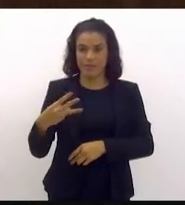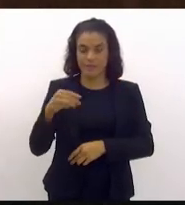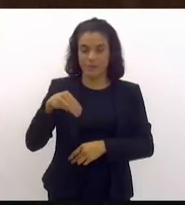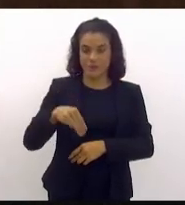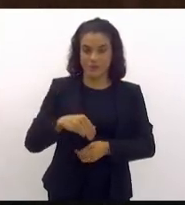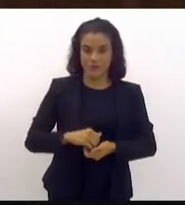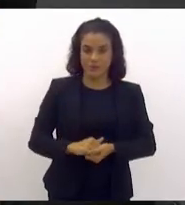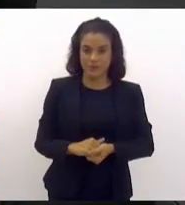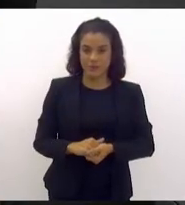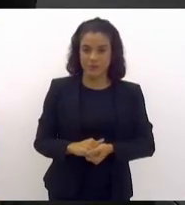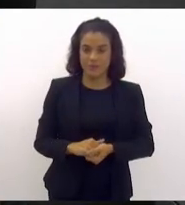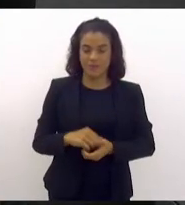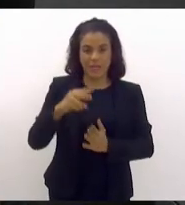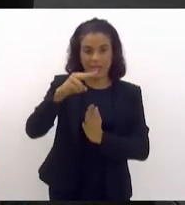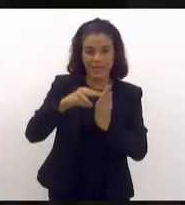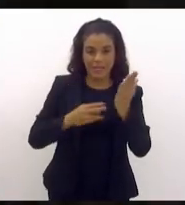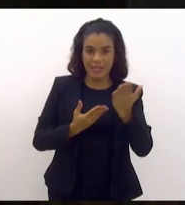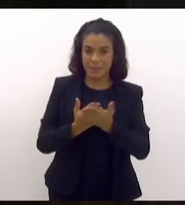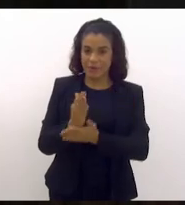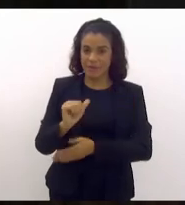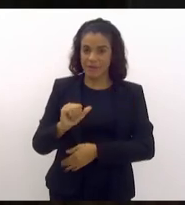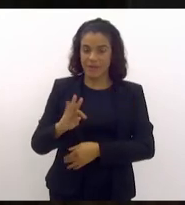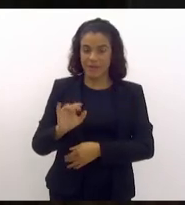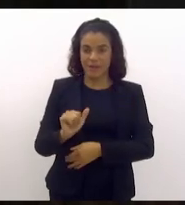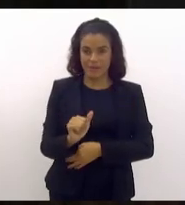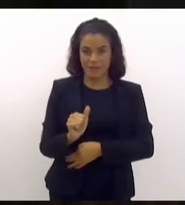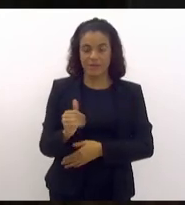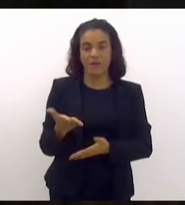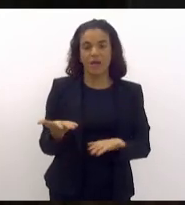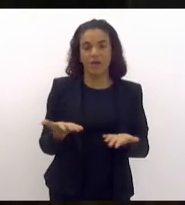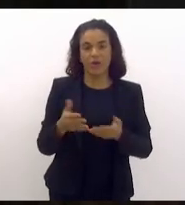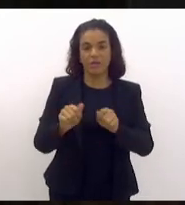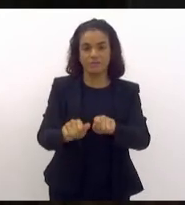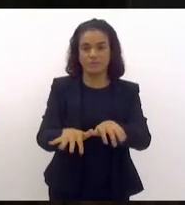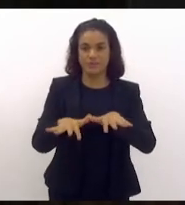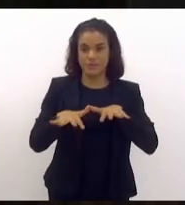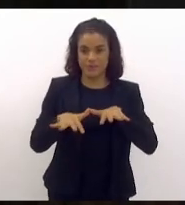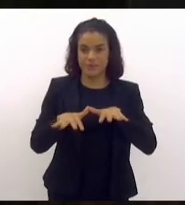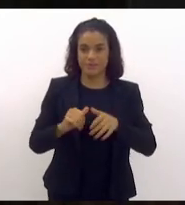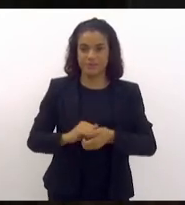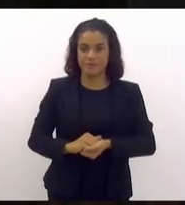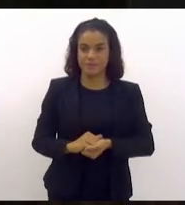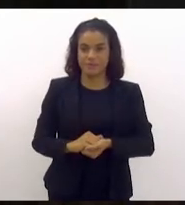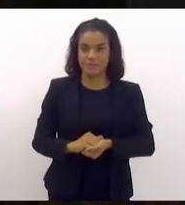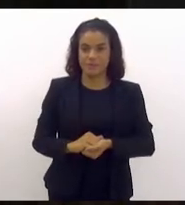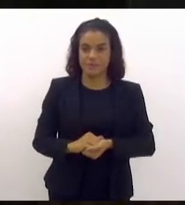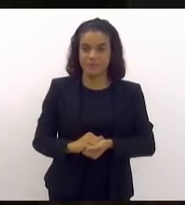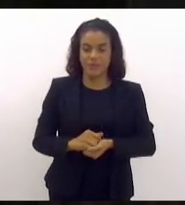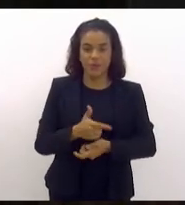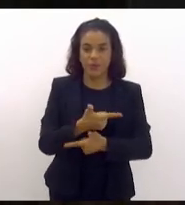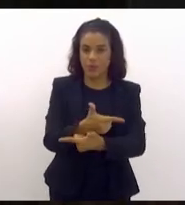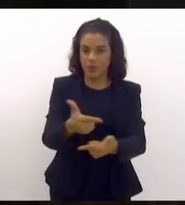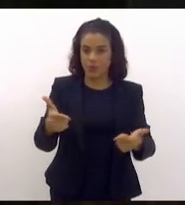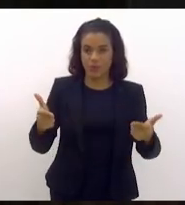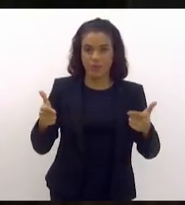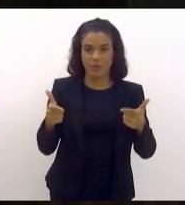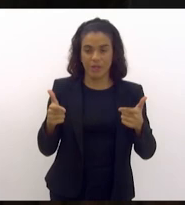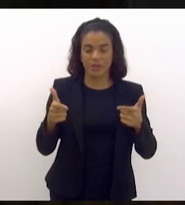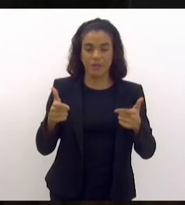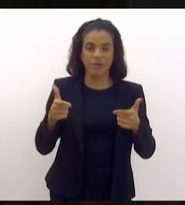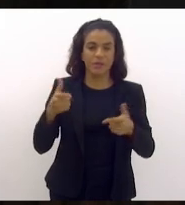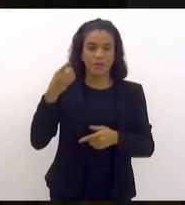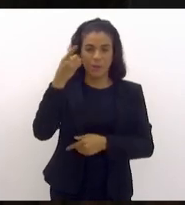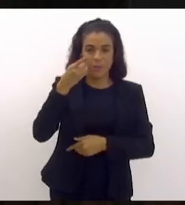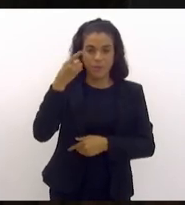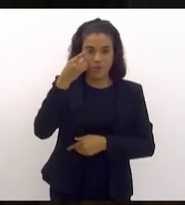16:43 lida e aprovada a ata Passe ao expediente Inicial Não havendo nenhum